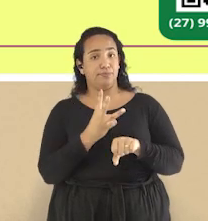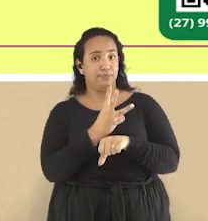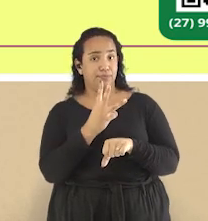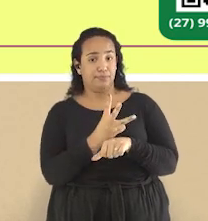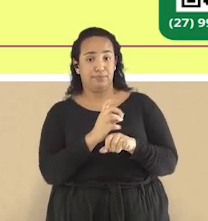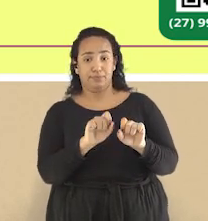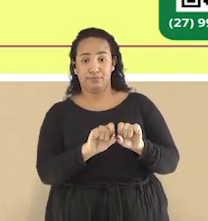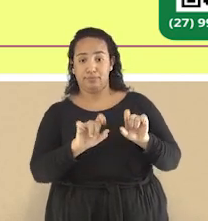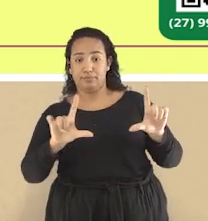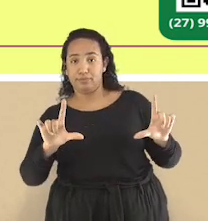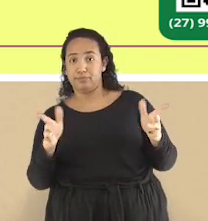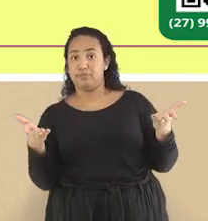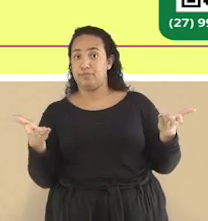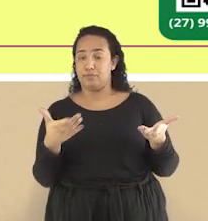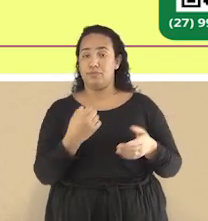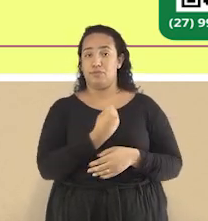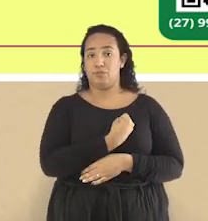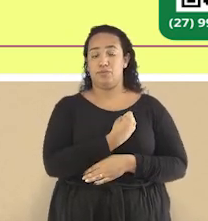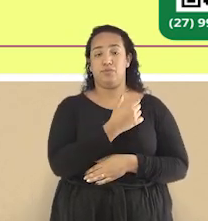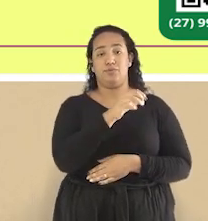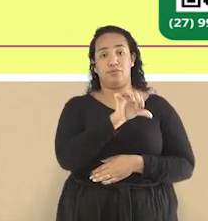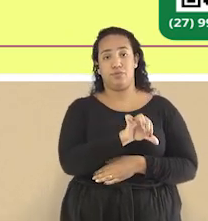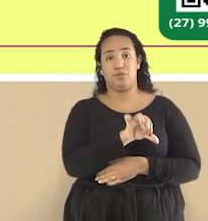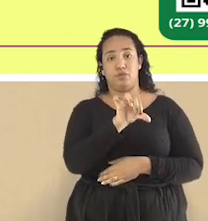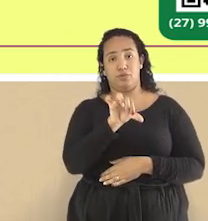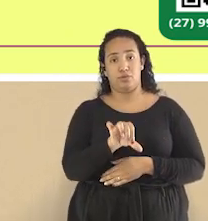Esse WhatsApp que está na tela, o